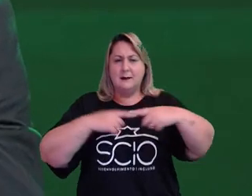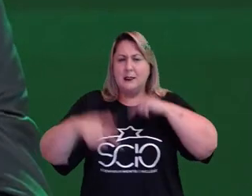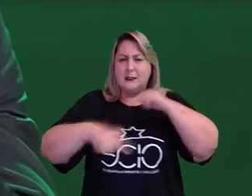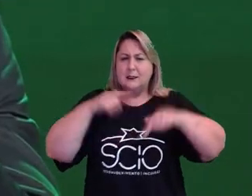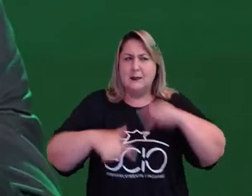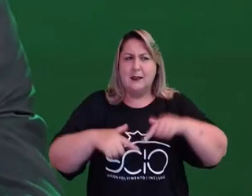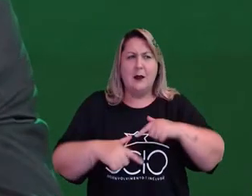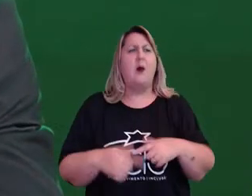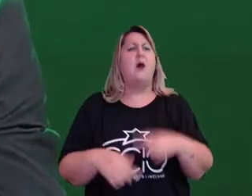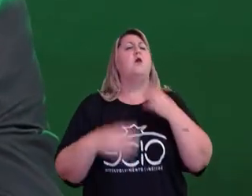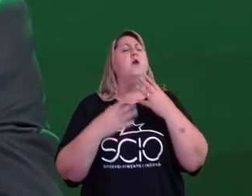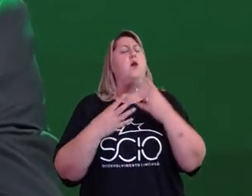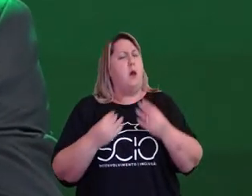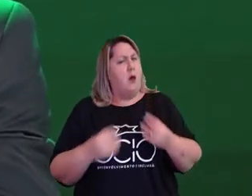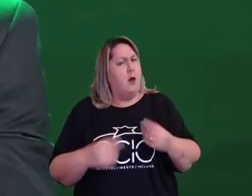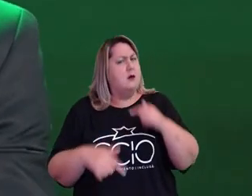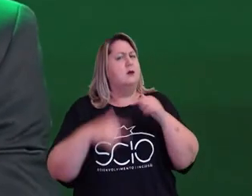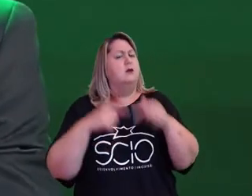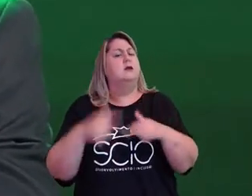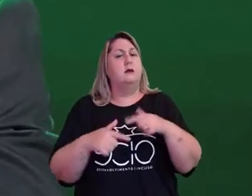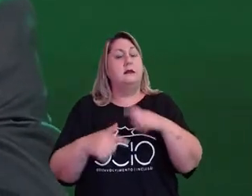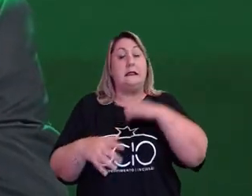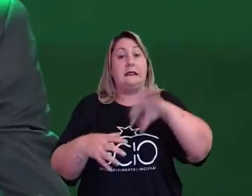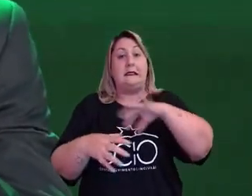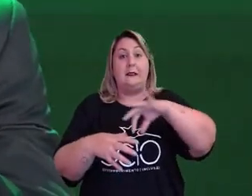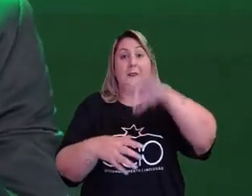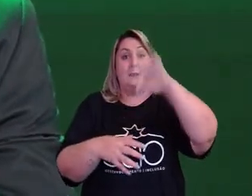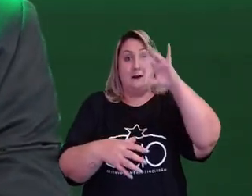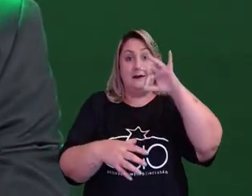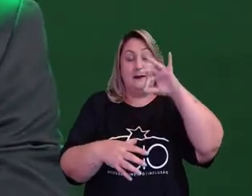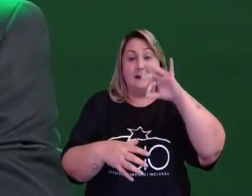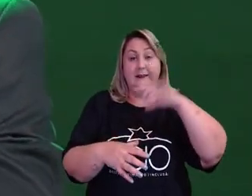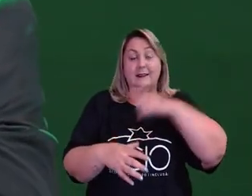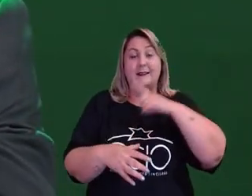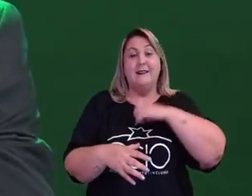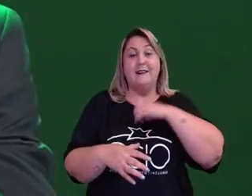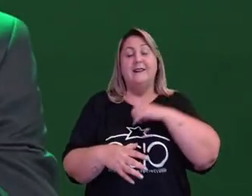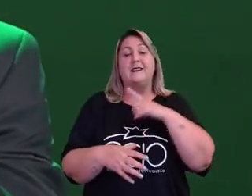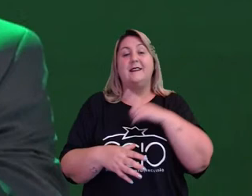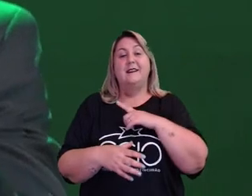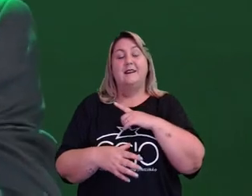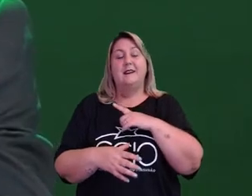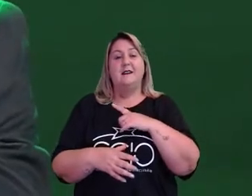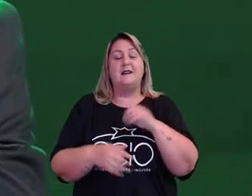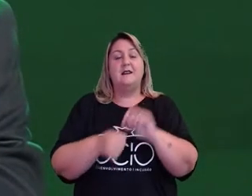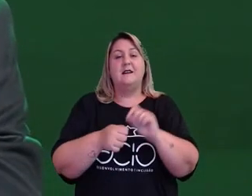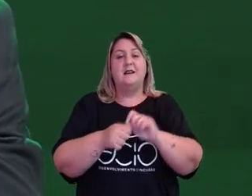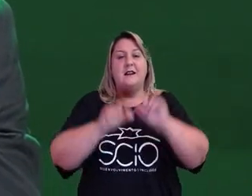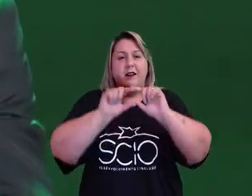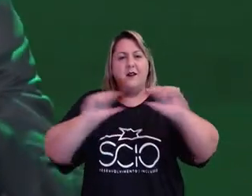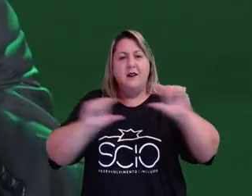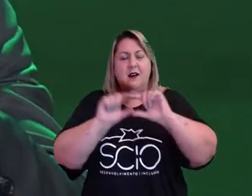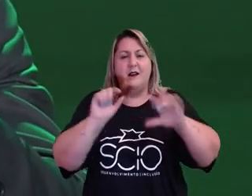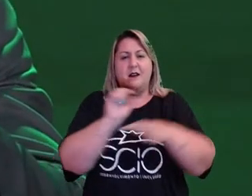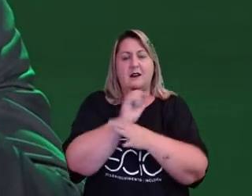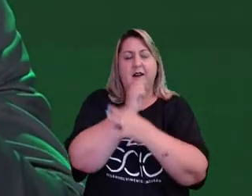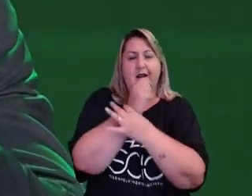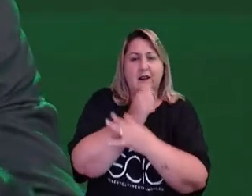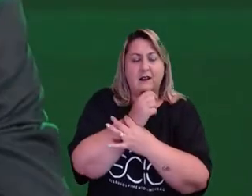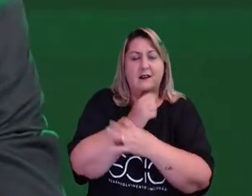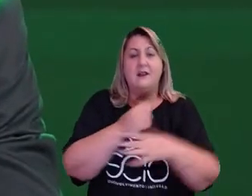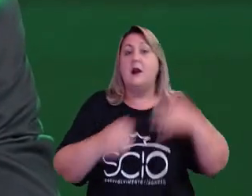trabalho. Uma semana onde fizemos sorteio, divulgação de fotos, fizemos as frases de segurança,